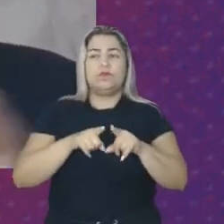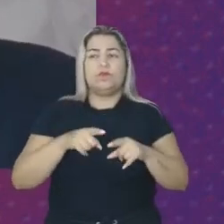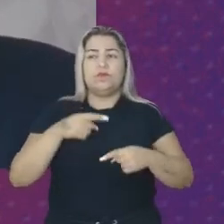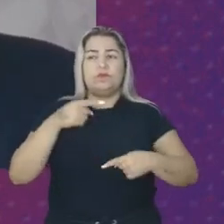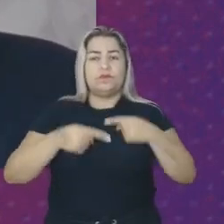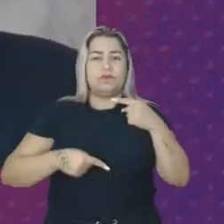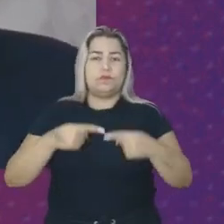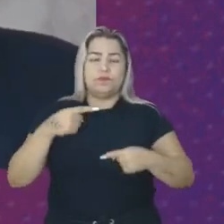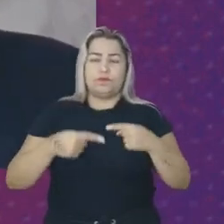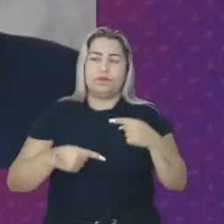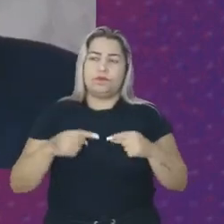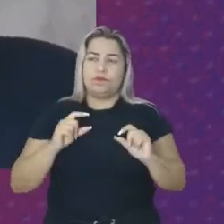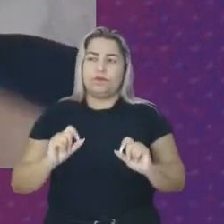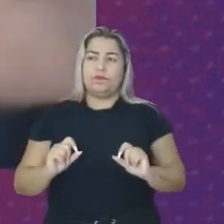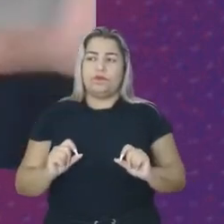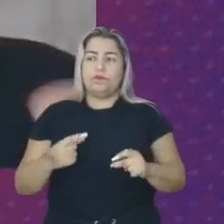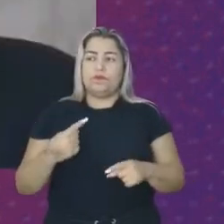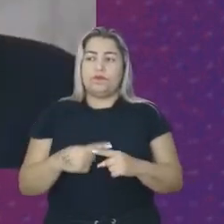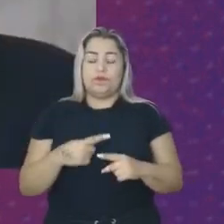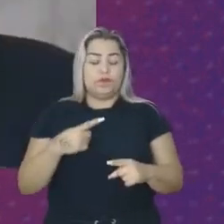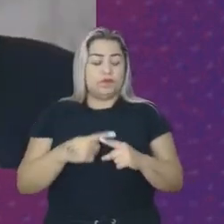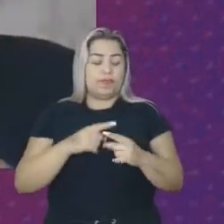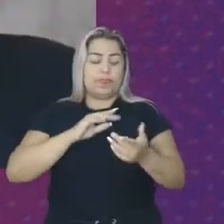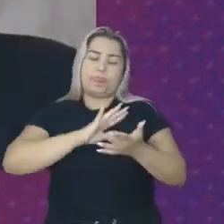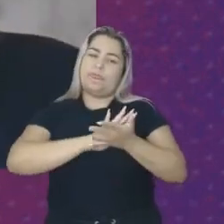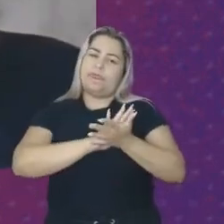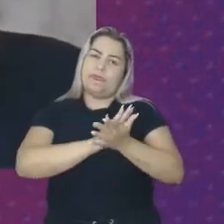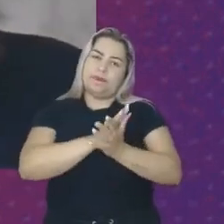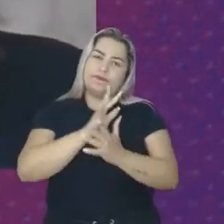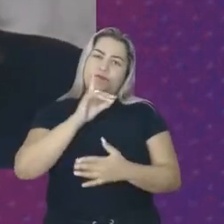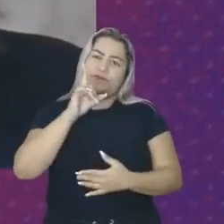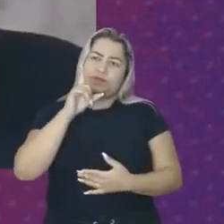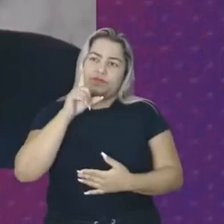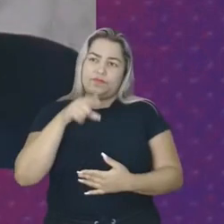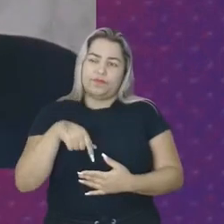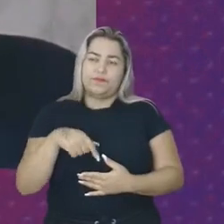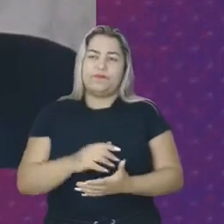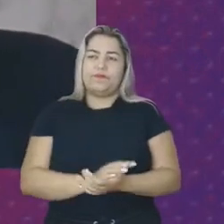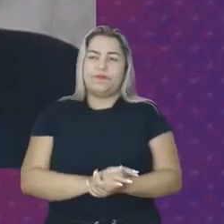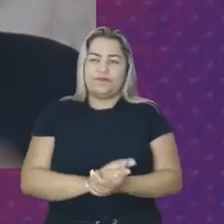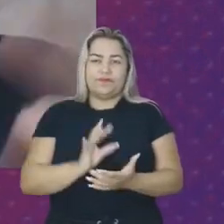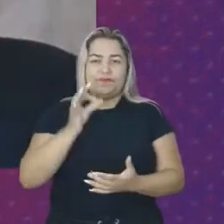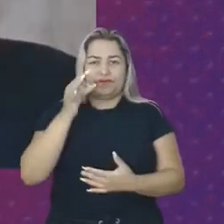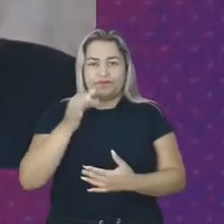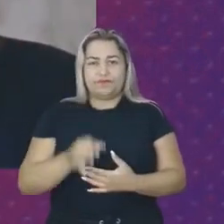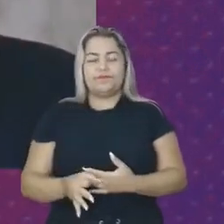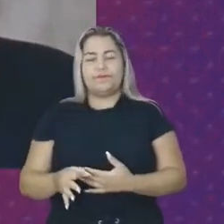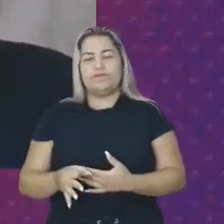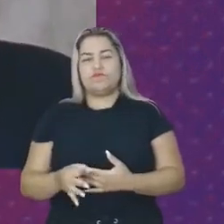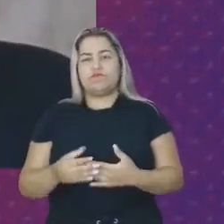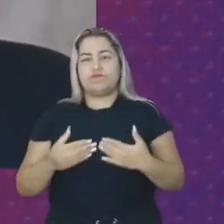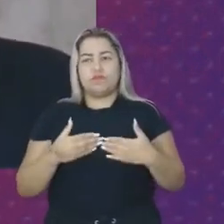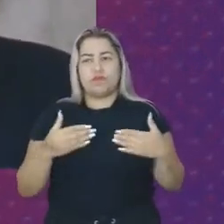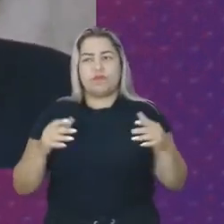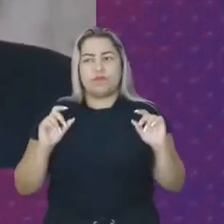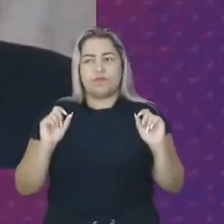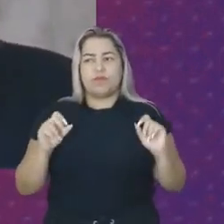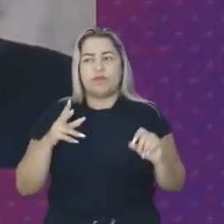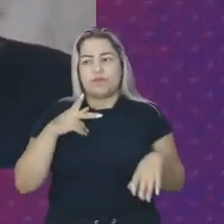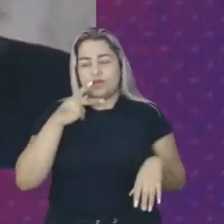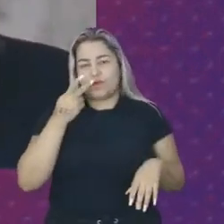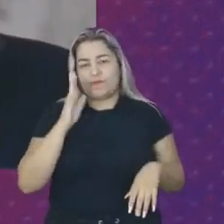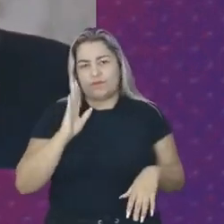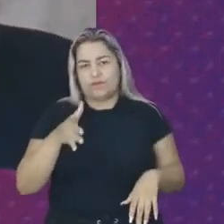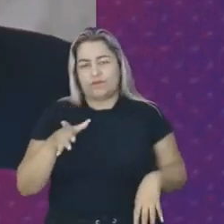políticas transversais, porque as opressões são interseccionais, certo? A Audre Lorde já dizia